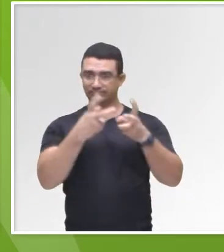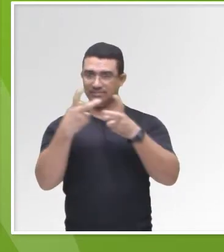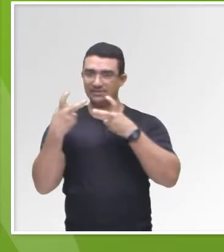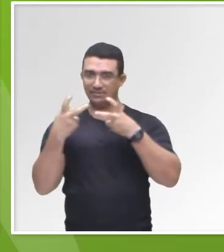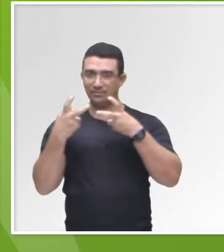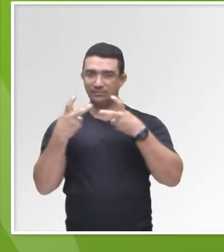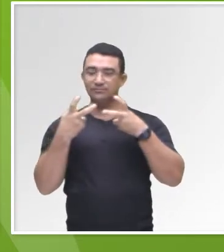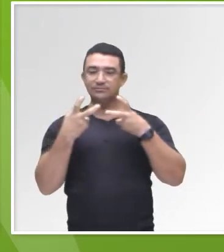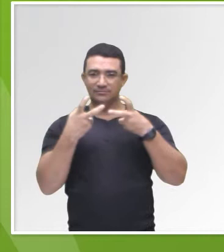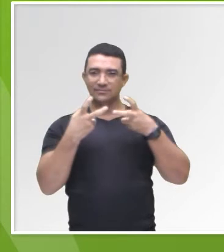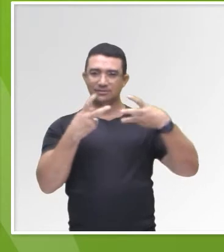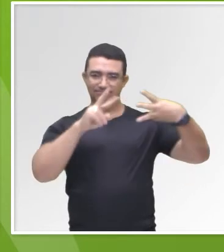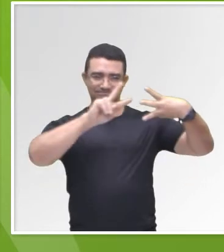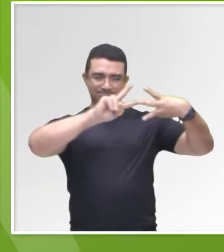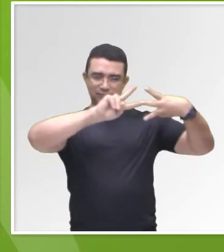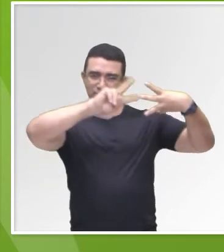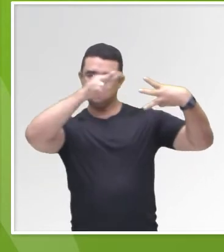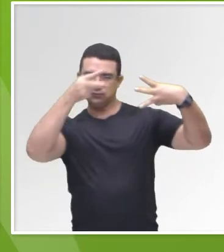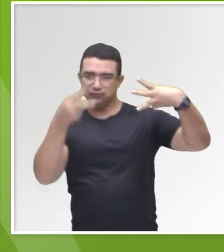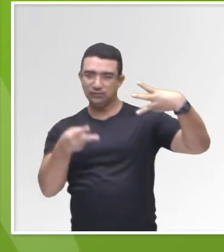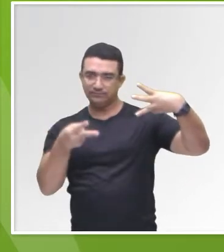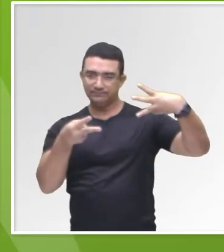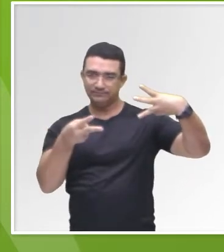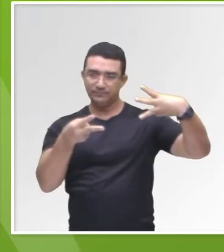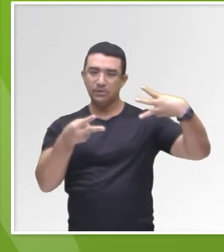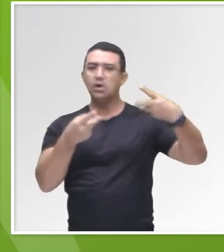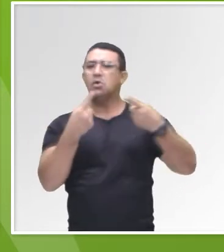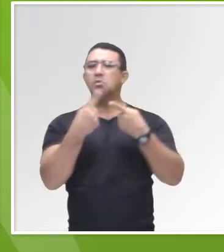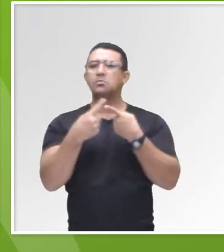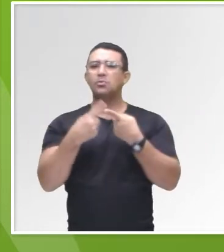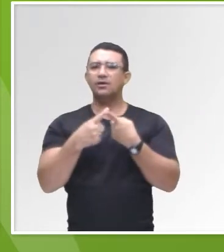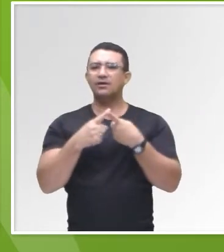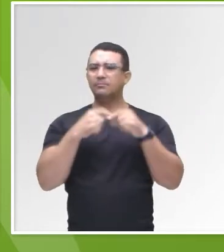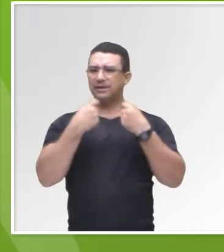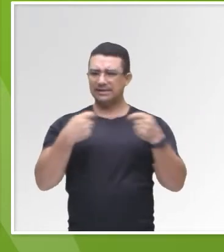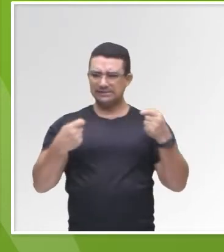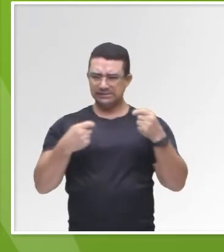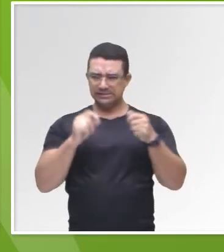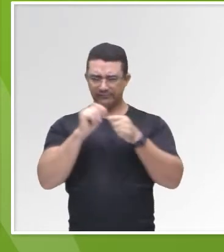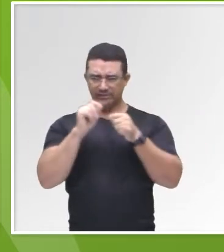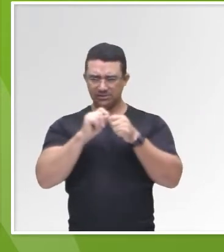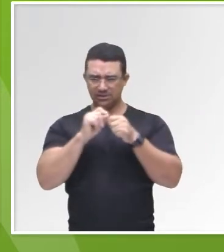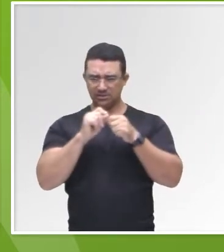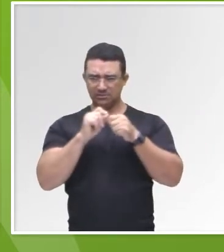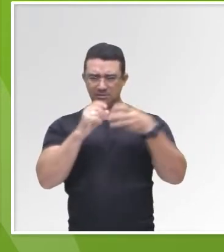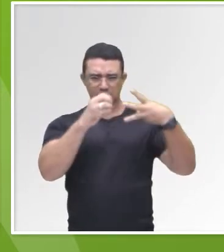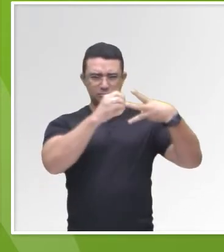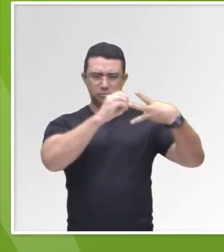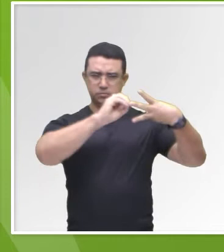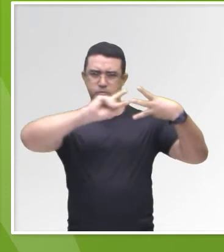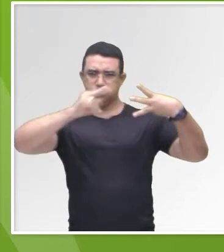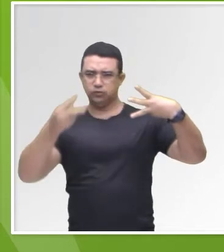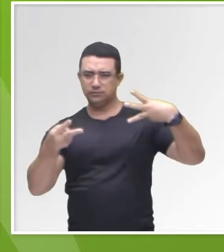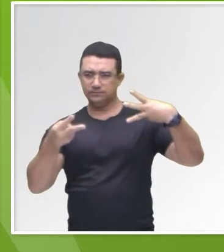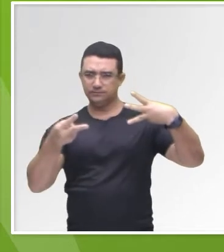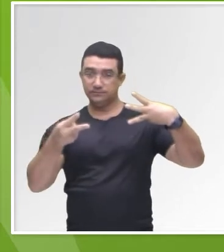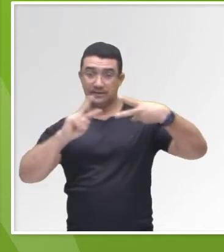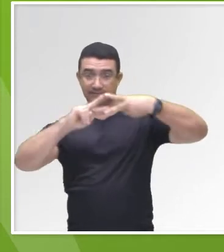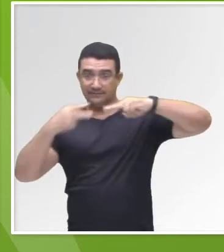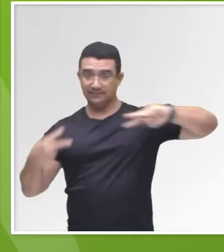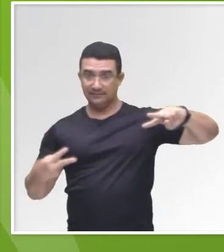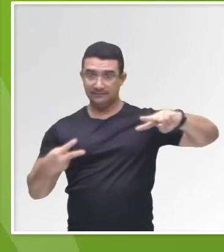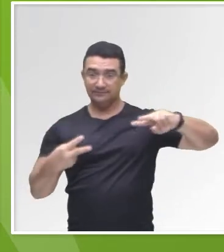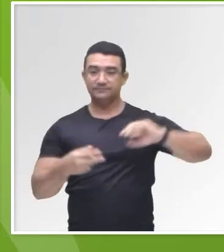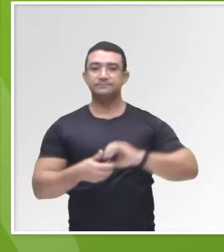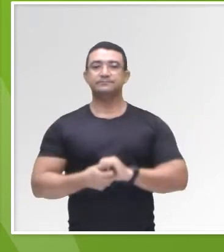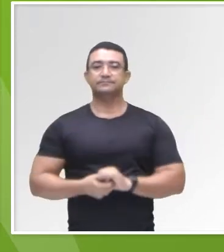desse DNA que foi gerado. A gente vai já entender por que é preciso fazer essa cópia desse DNA. Então, o que vai acontecer?